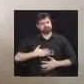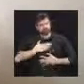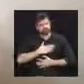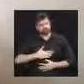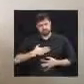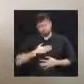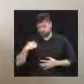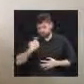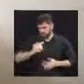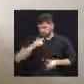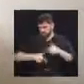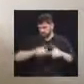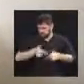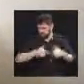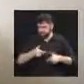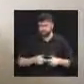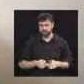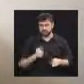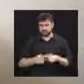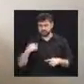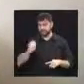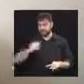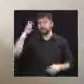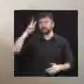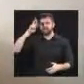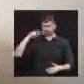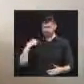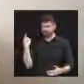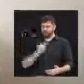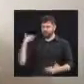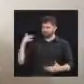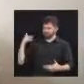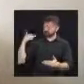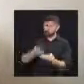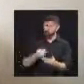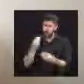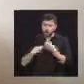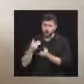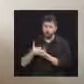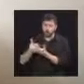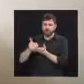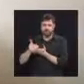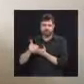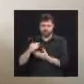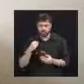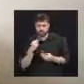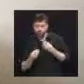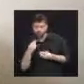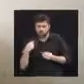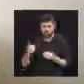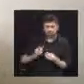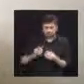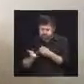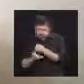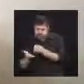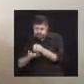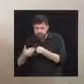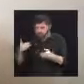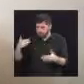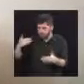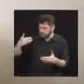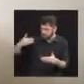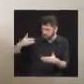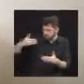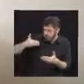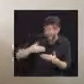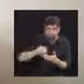né, ver todo o nosso trabalho, porque lá, na verdade, é toda a nossa história. Como começou, quando começou, como nós somos estruturados, até